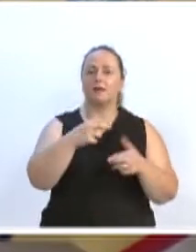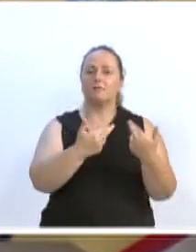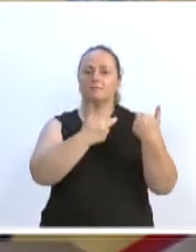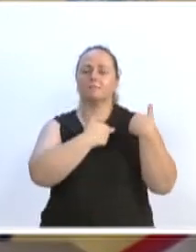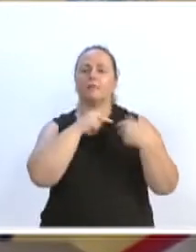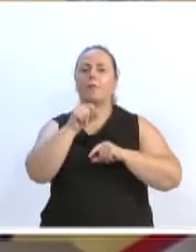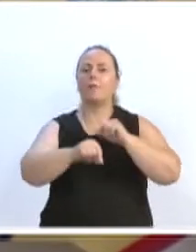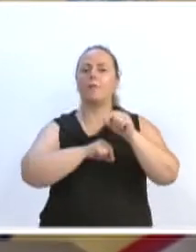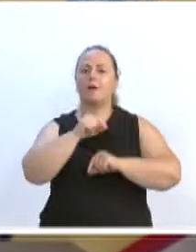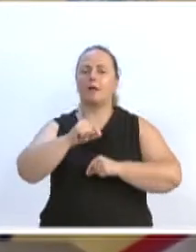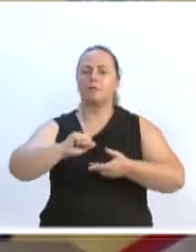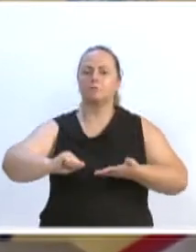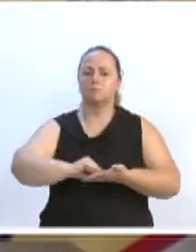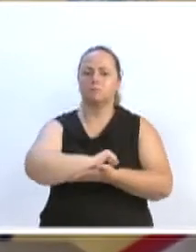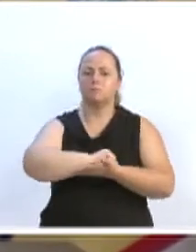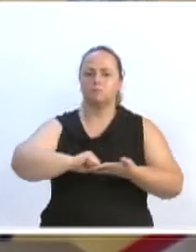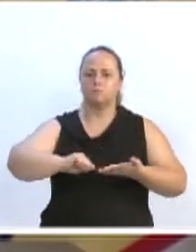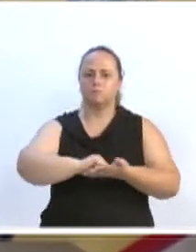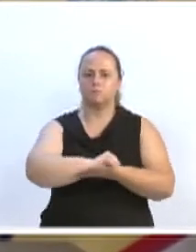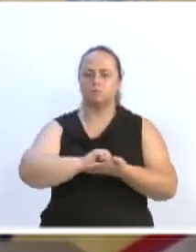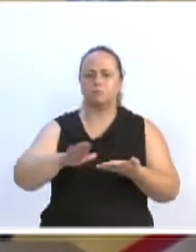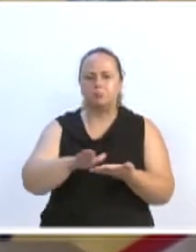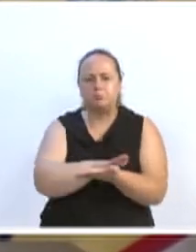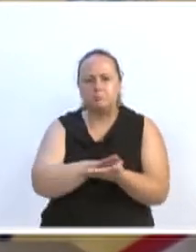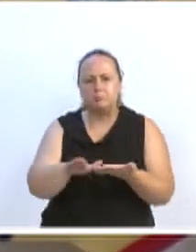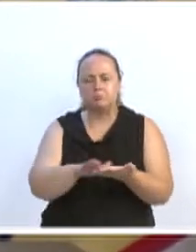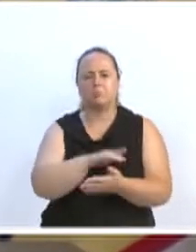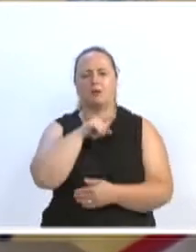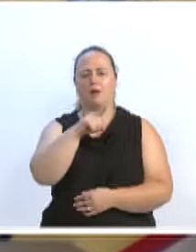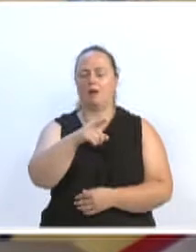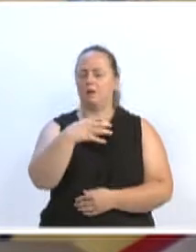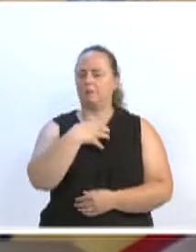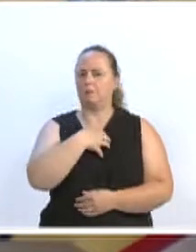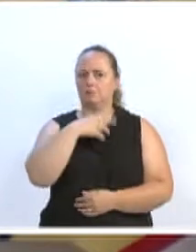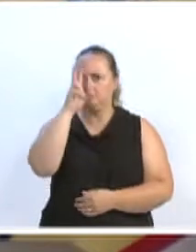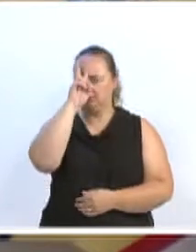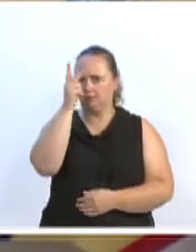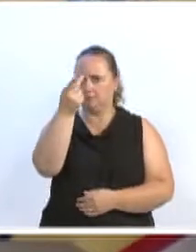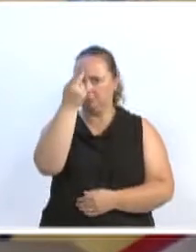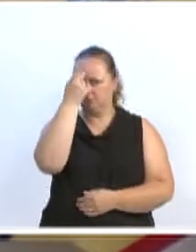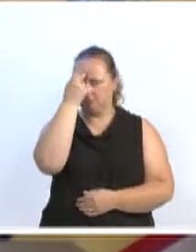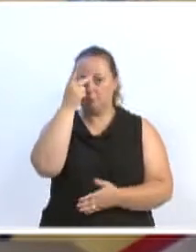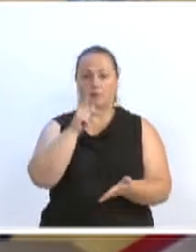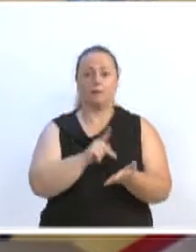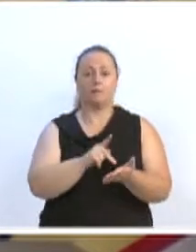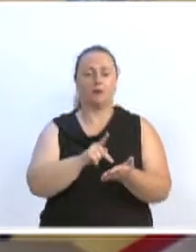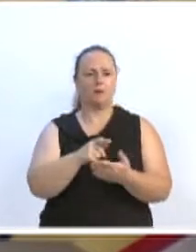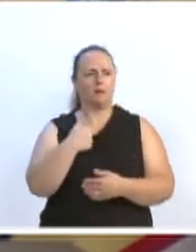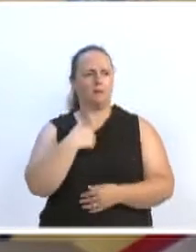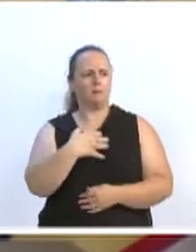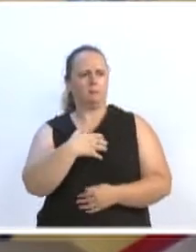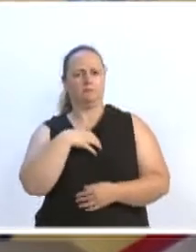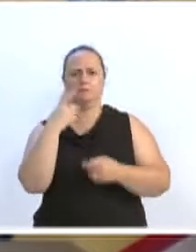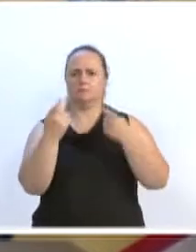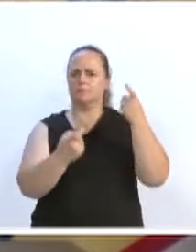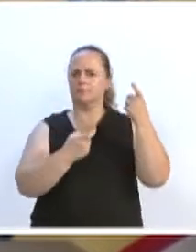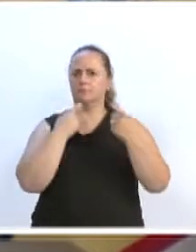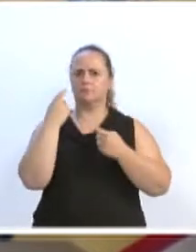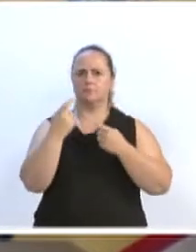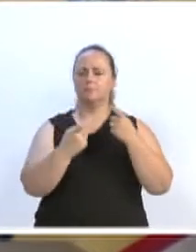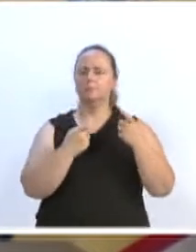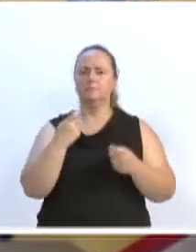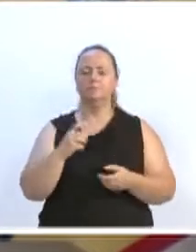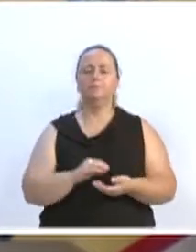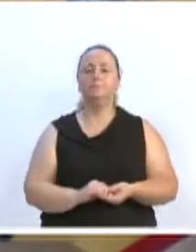revoltado confesso que eu fiquei preocupado no estado que ele se encontrava ele perdeu o